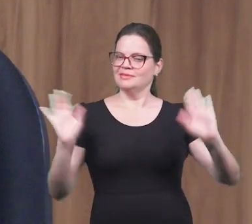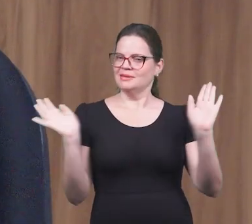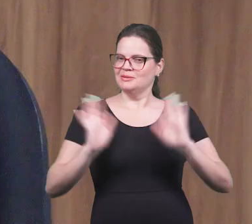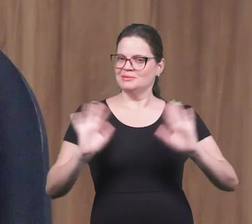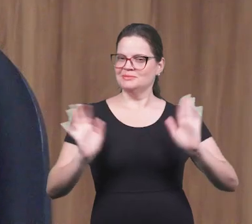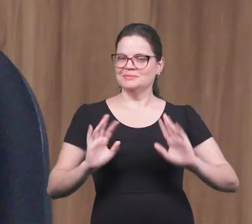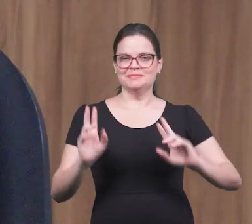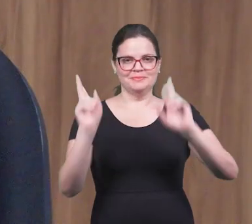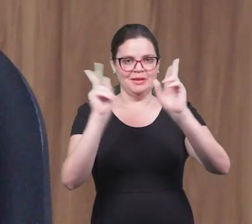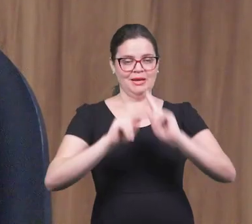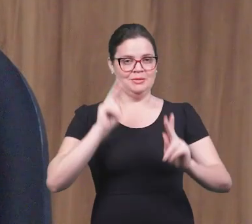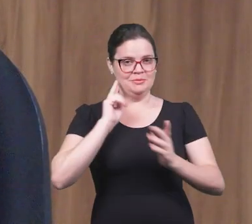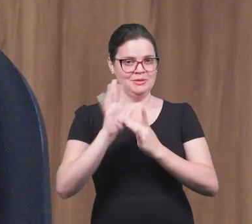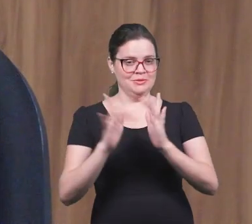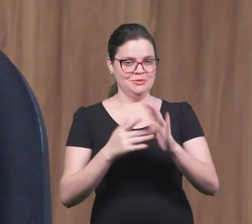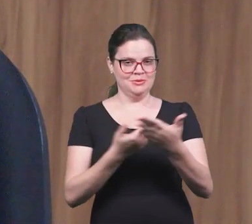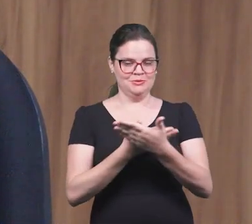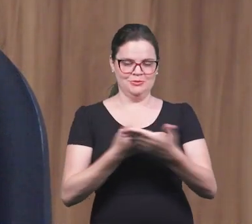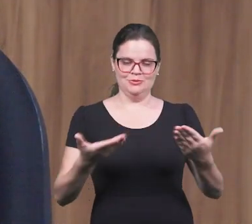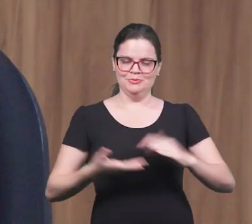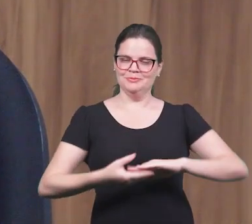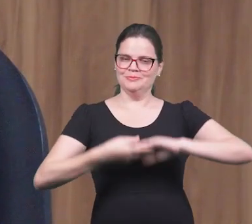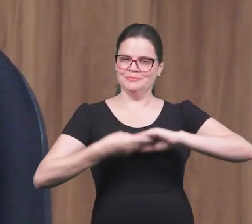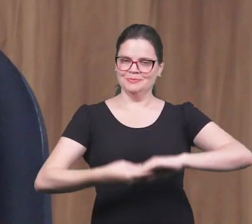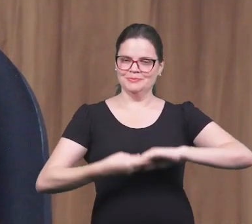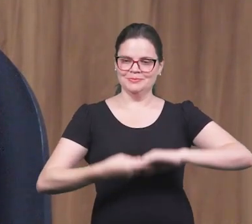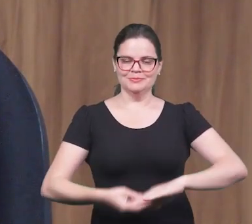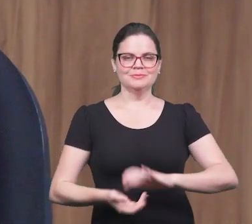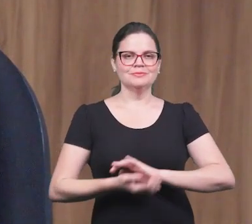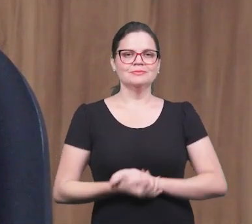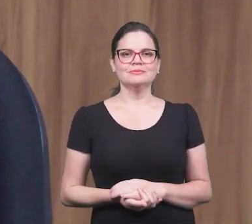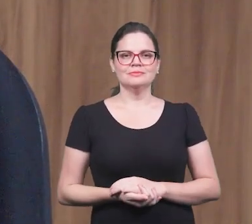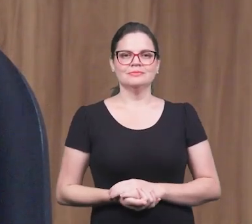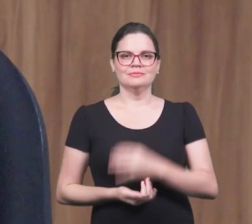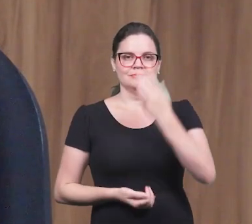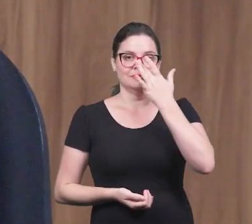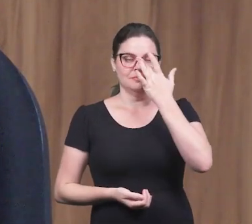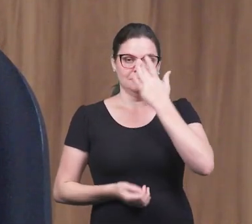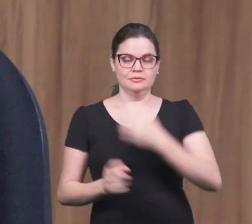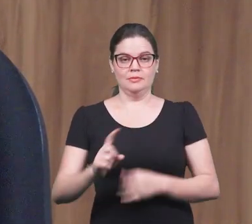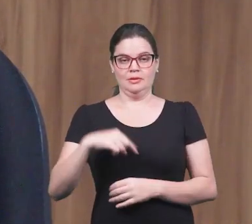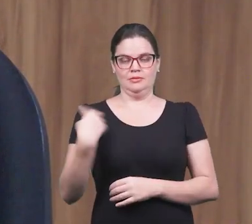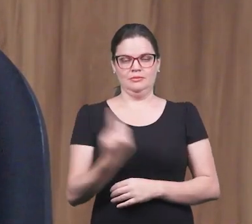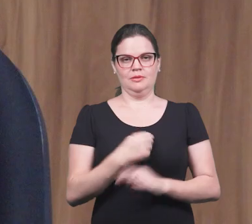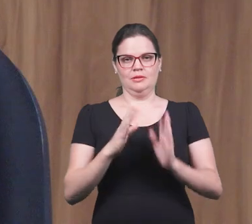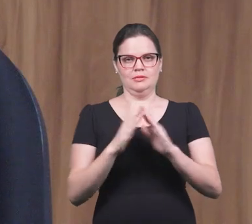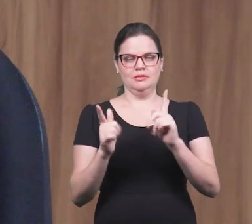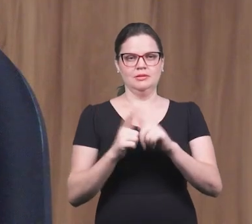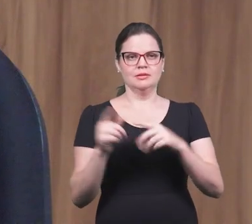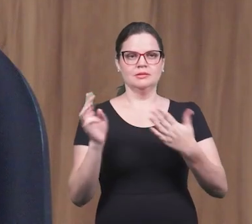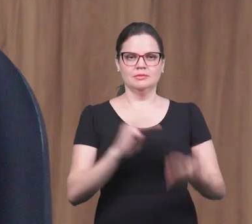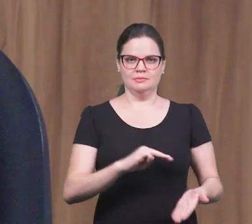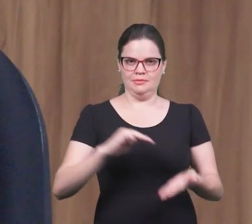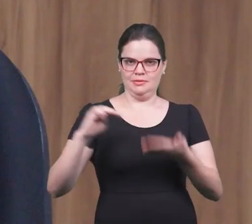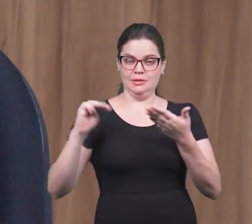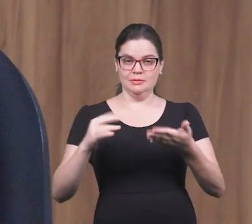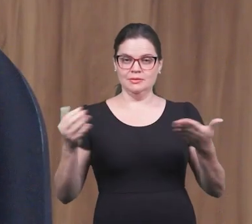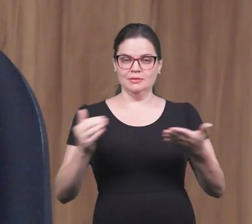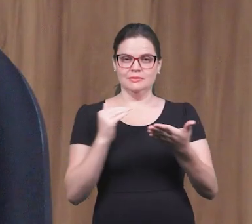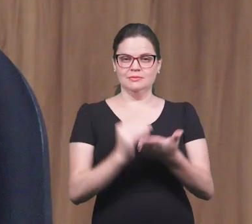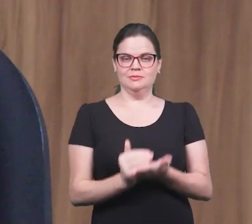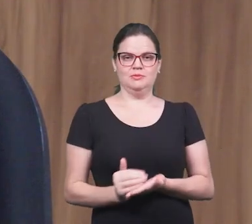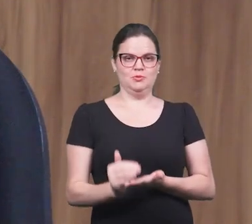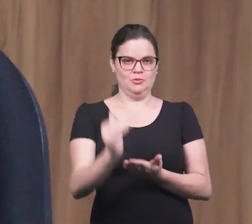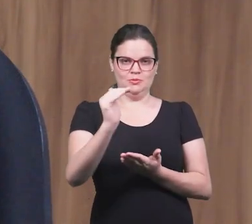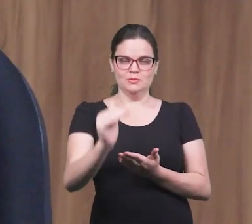Olá, eu saúdo a você que nos assiste com a paz do Senhor Jesus. Nós somos da Igreja Cristã Maranata